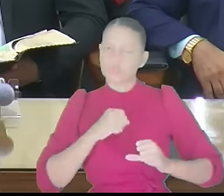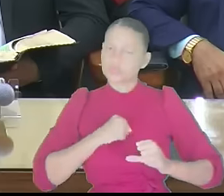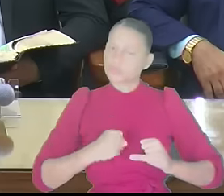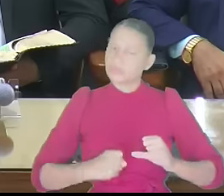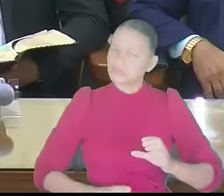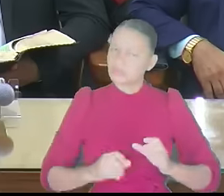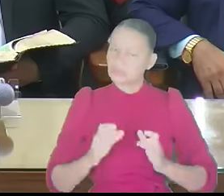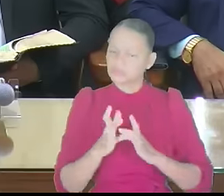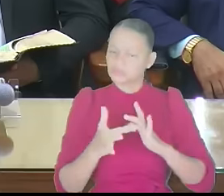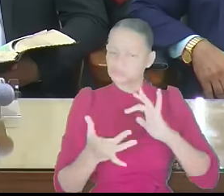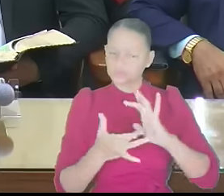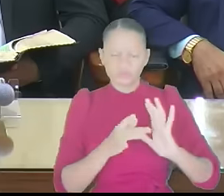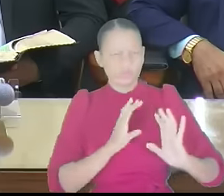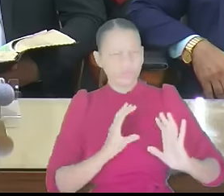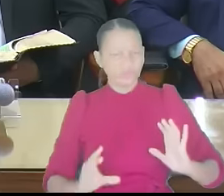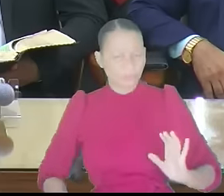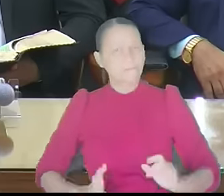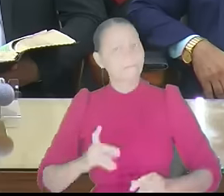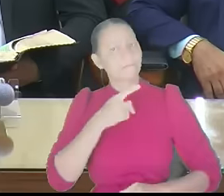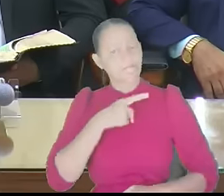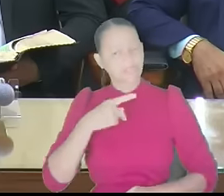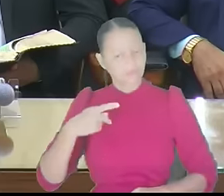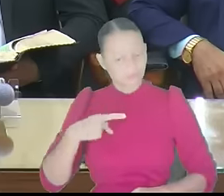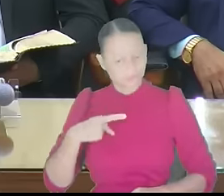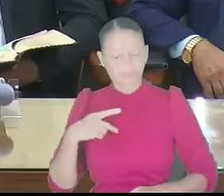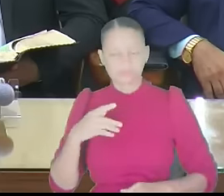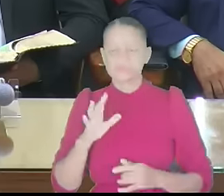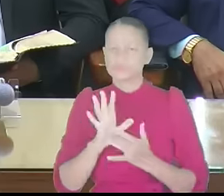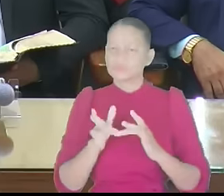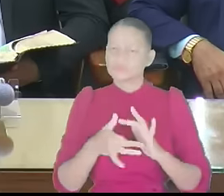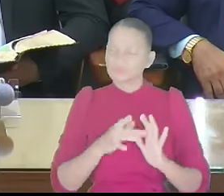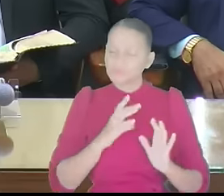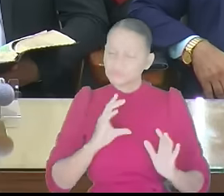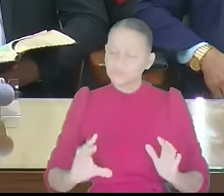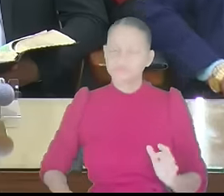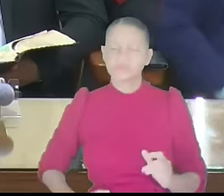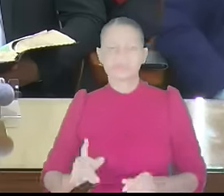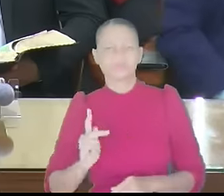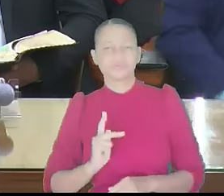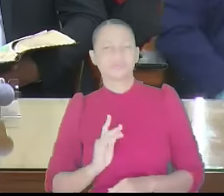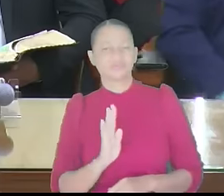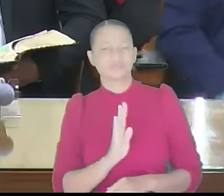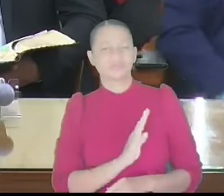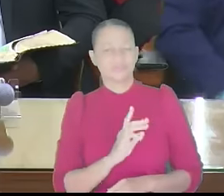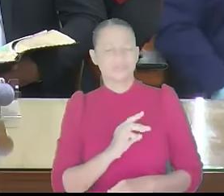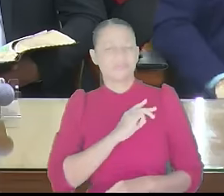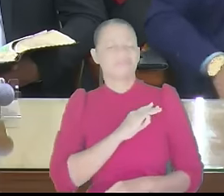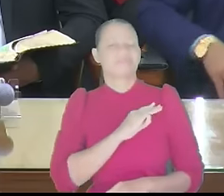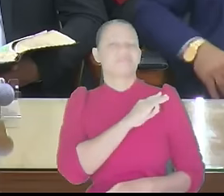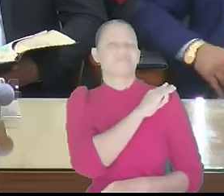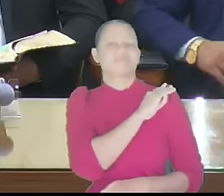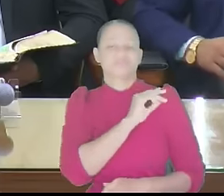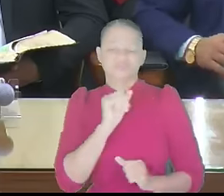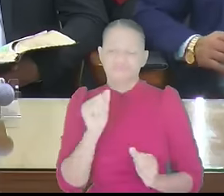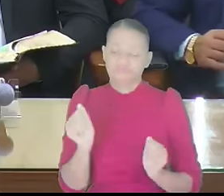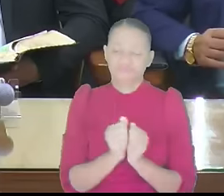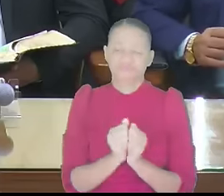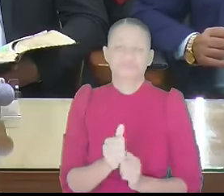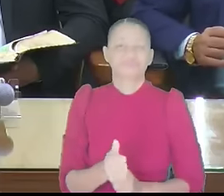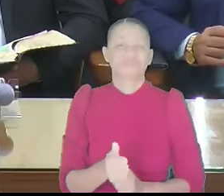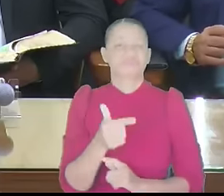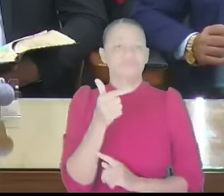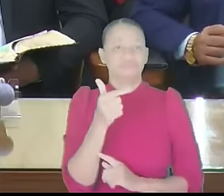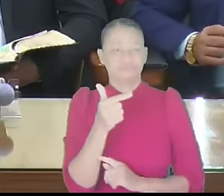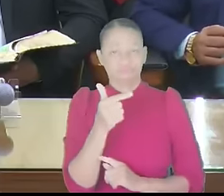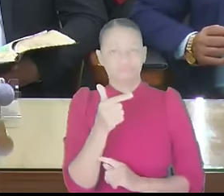Cristo, eram pastores de Cristo, eram presbíteros de Cristo. Era um ministério. No meio de 12,